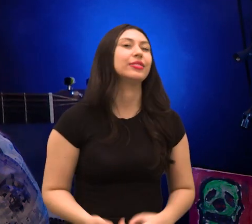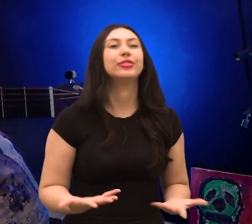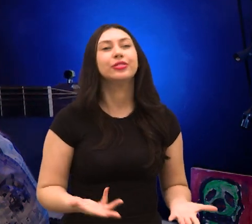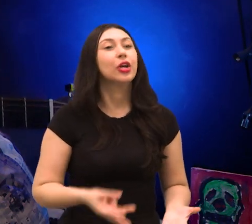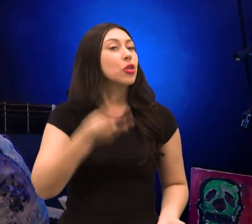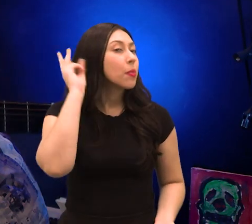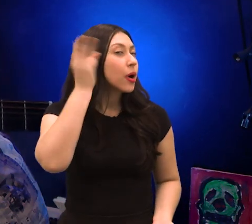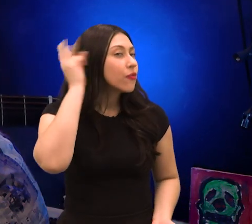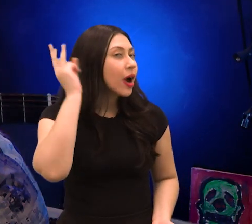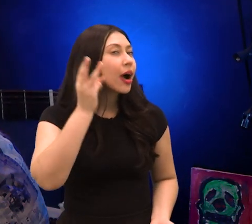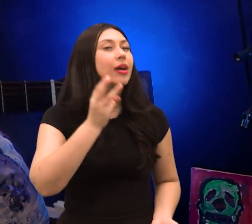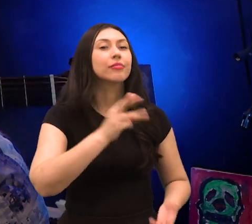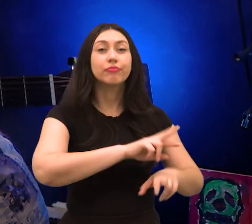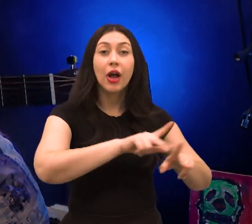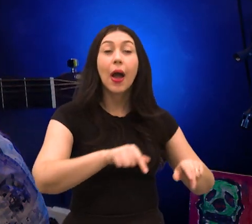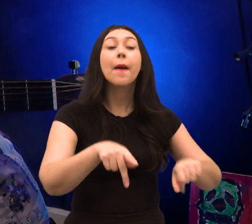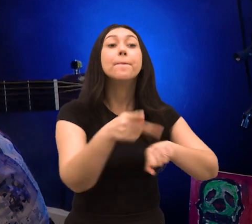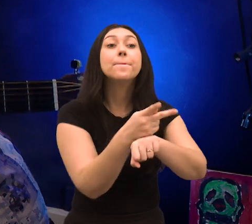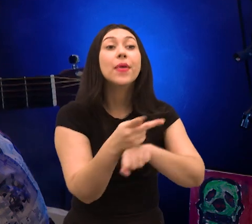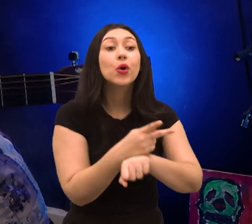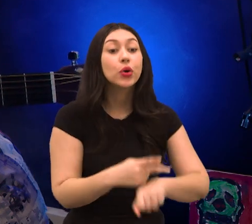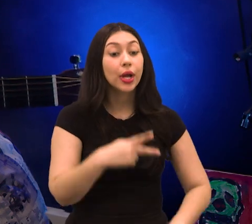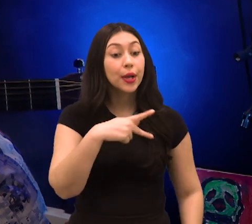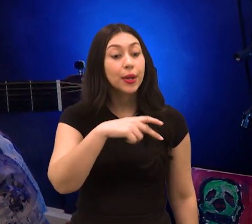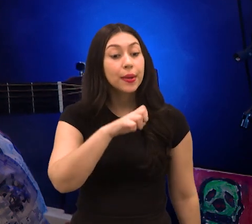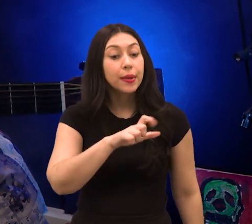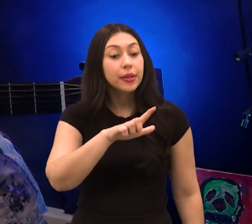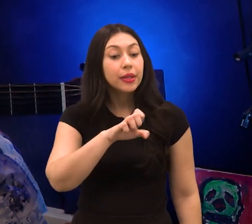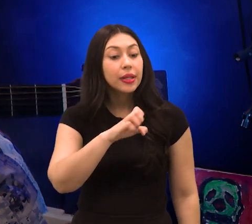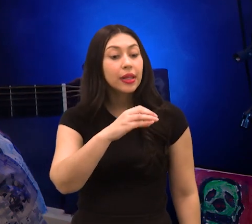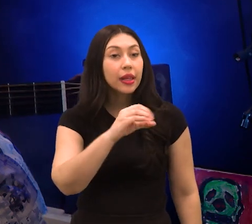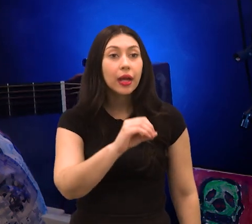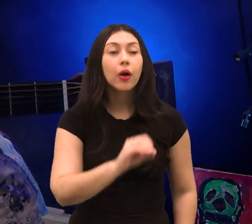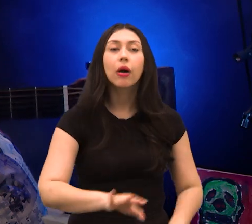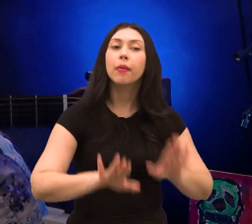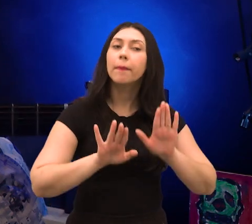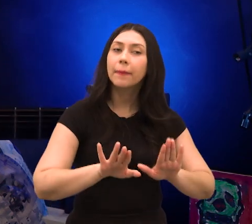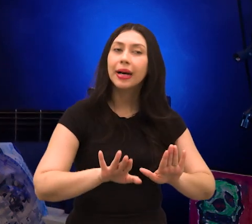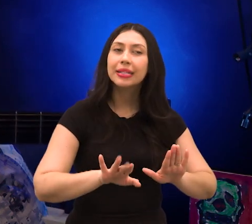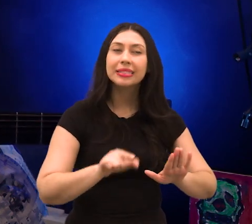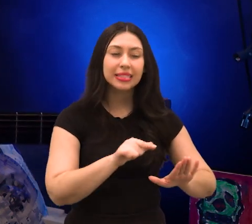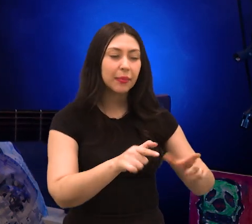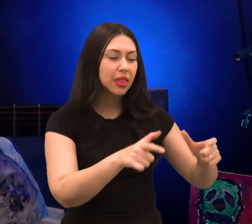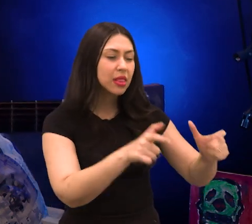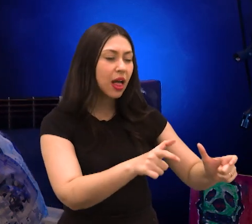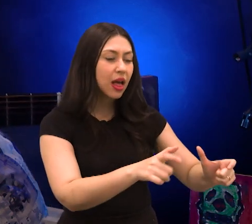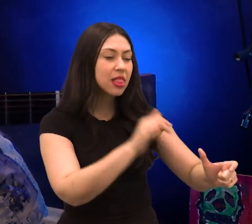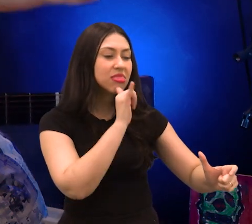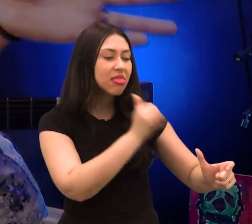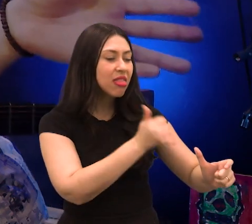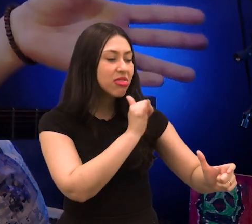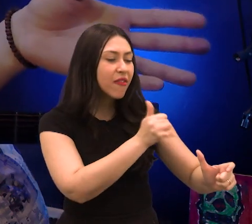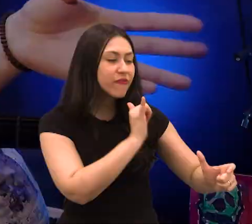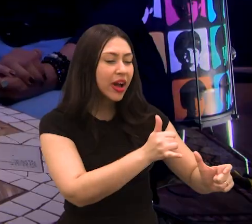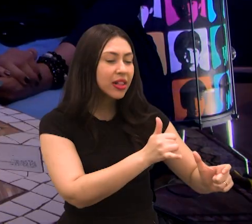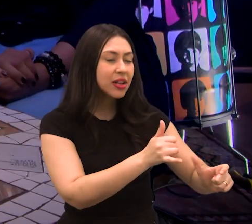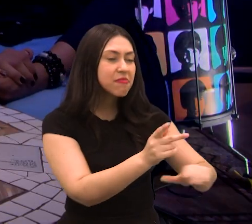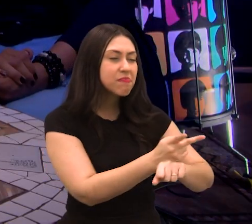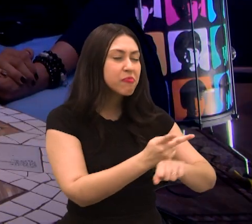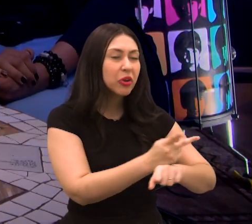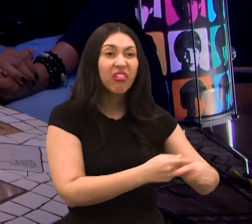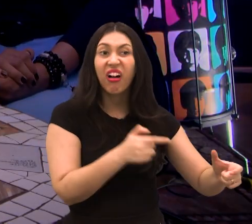Spotify, Deezer, tem tudo que é lugar. Procurem aí. Coloca lá Peleco. Não é isso. Só que se você for falar com a tal da... Como é que